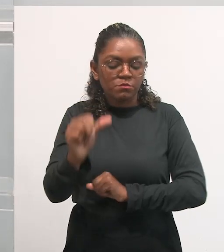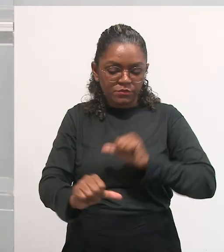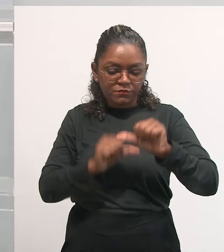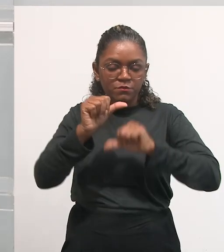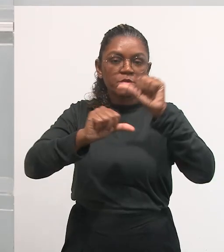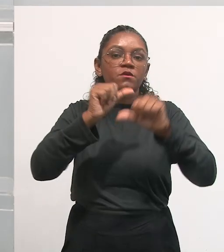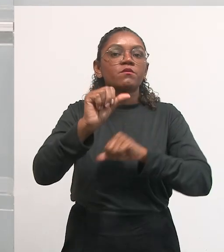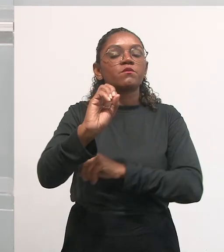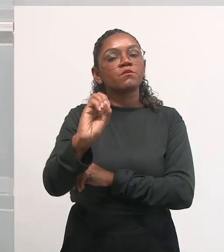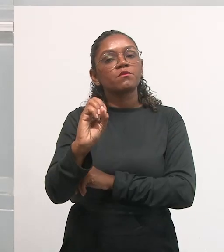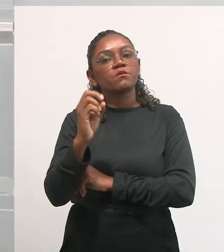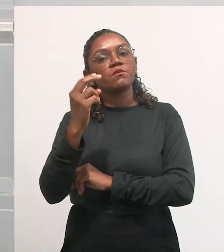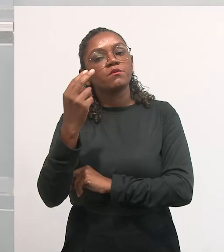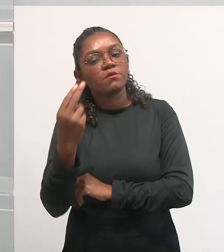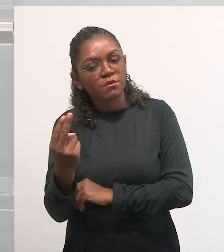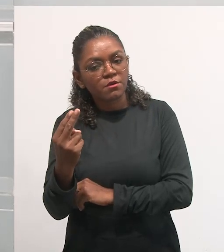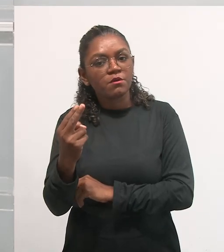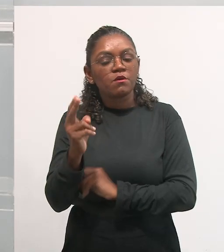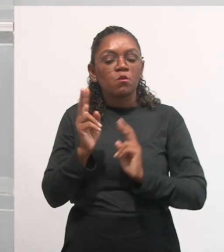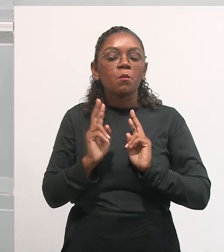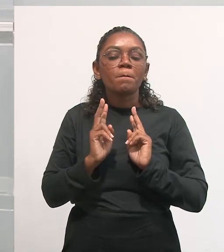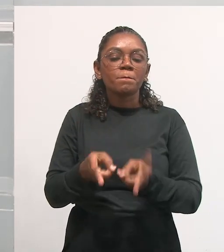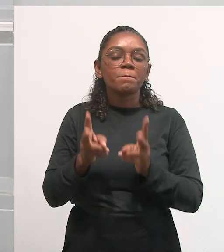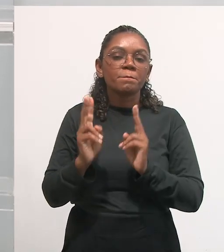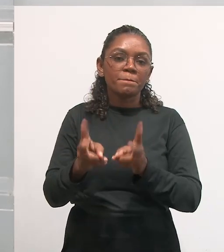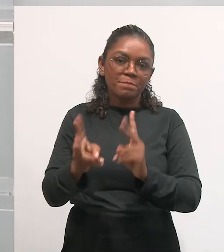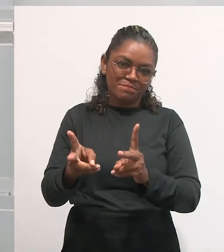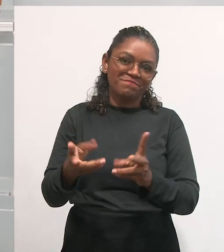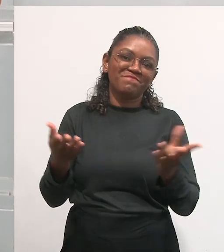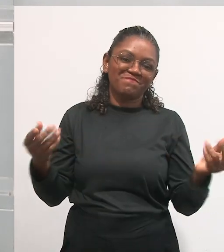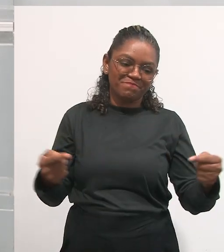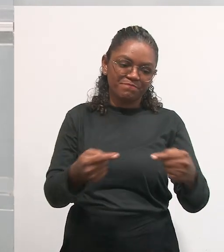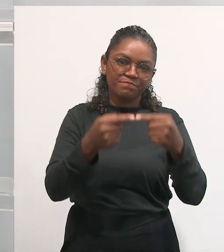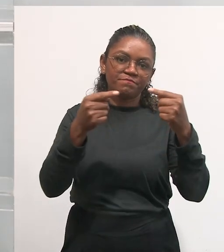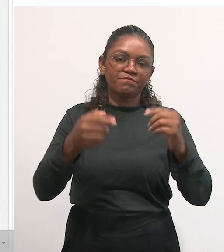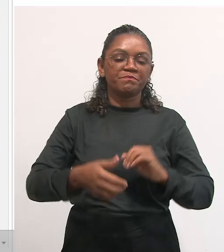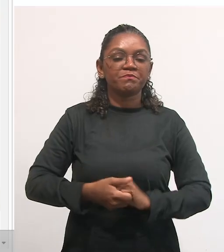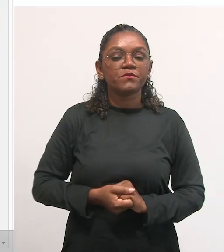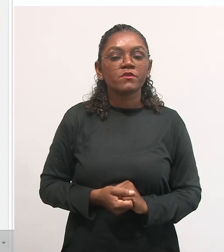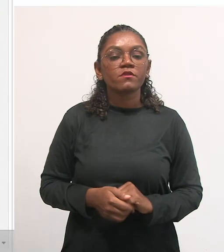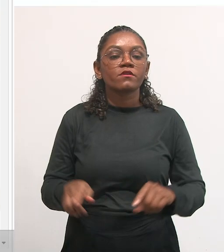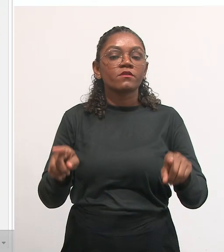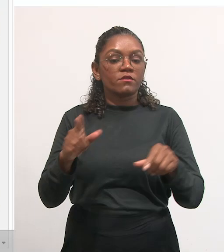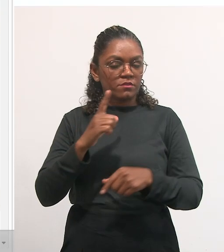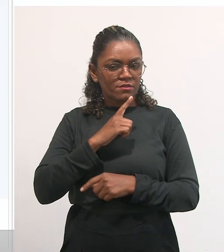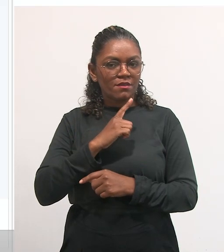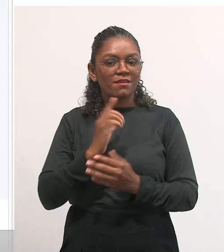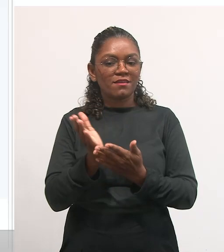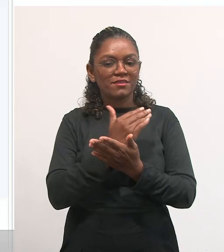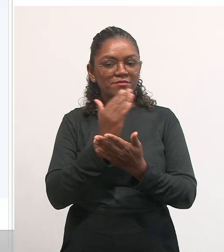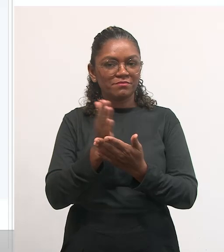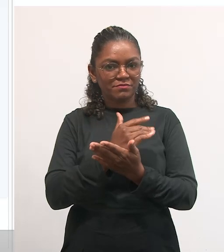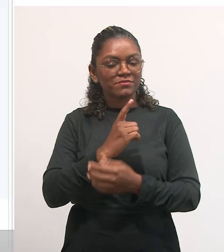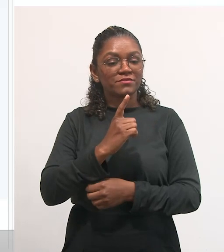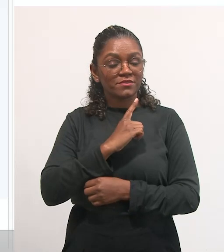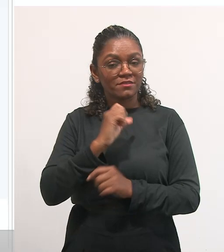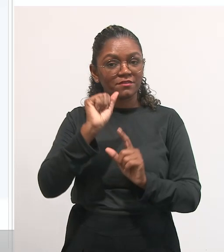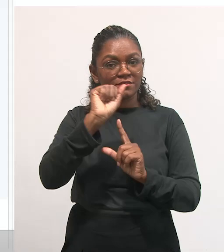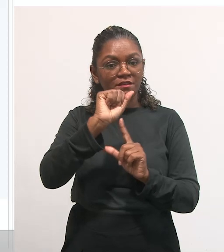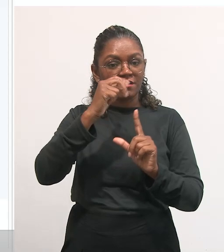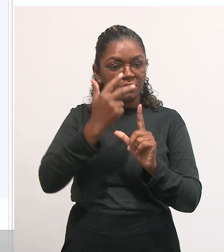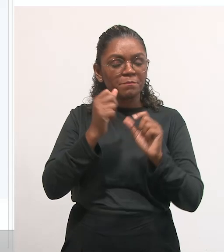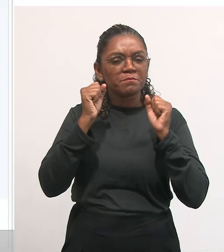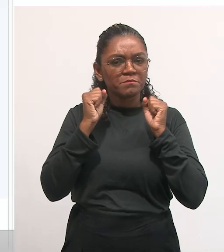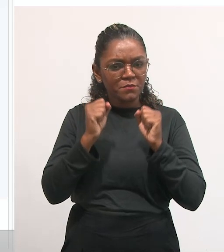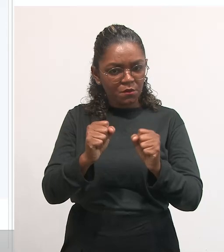ideológico para a manutenção da sociedade e a gente tem esse livro disponível lá na Biblioteca Virtual você pode